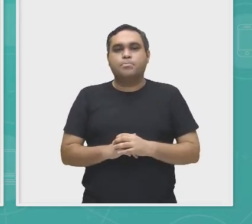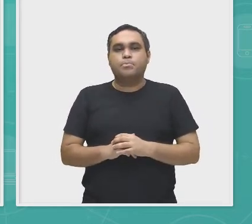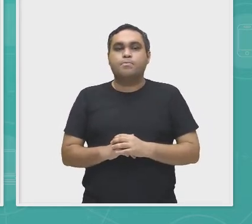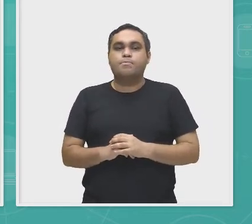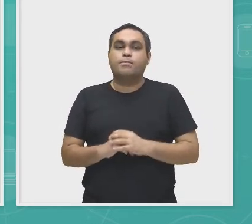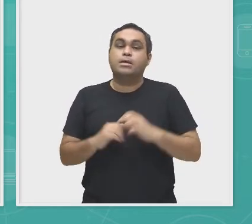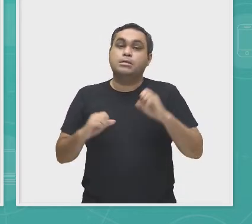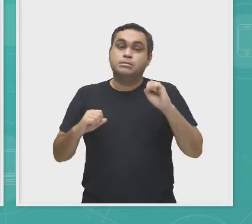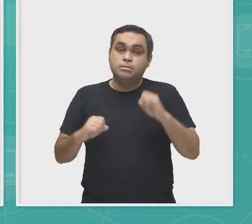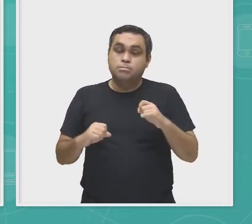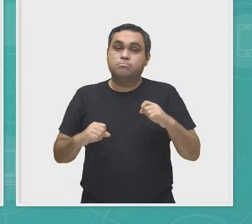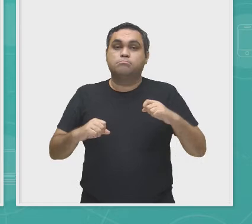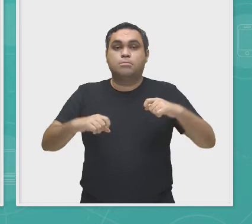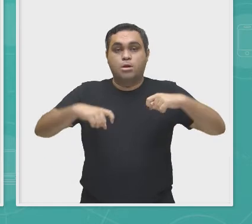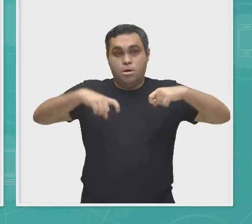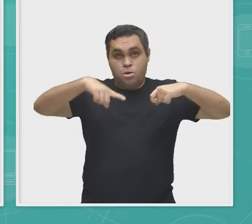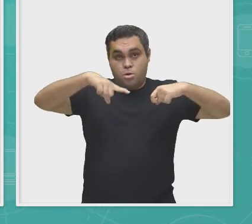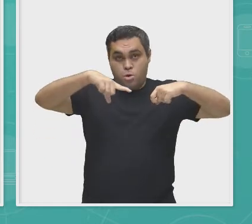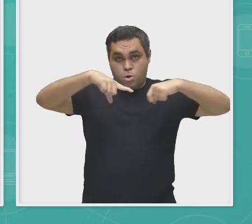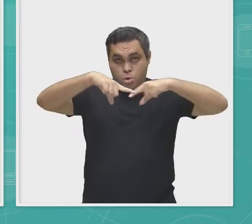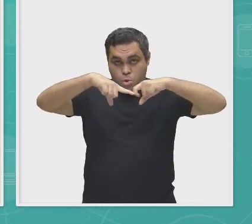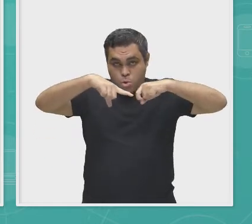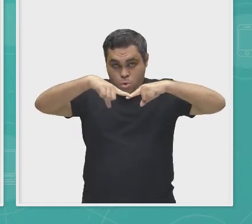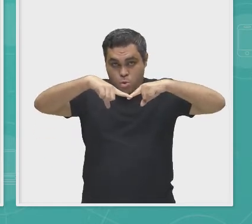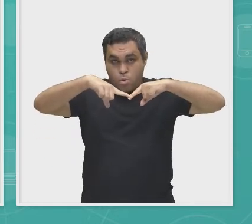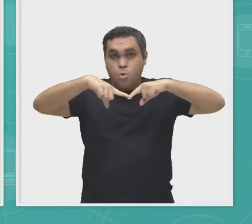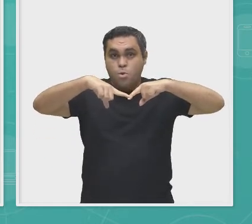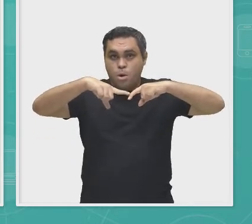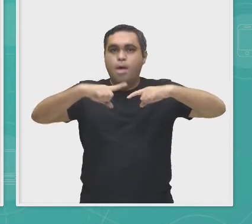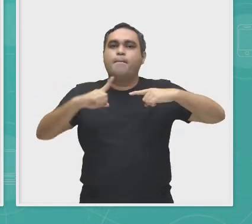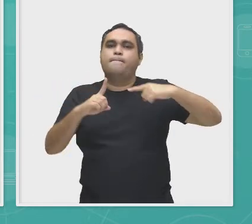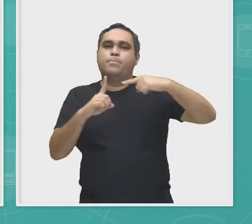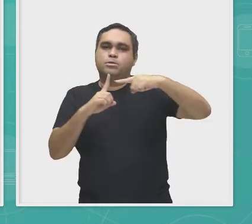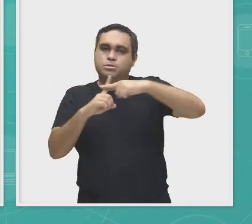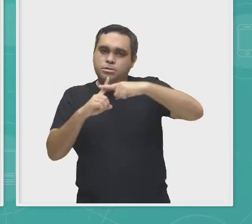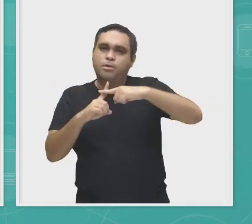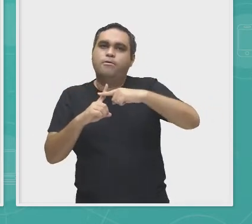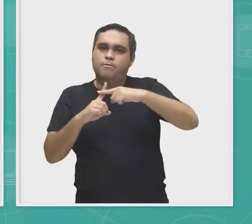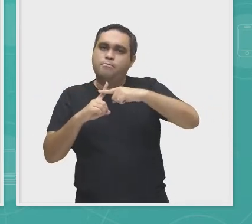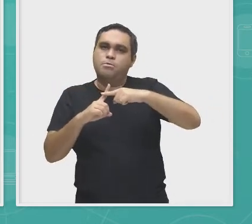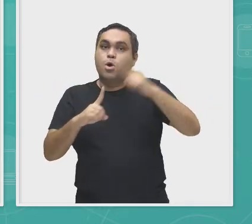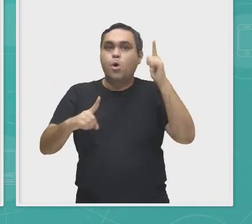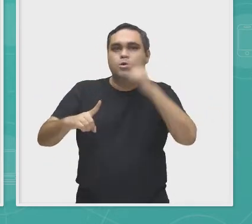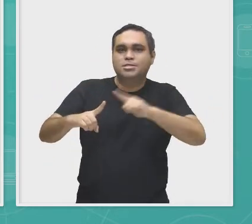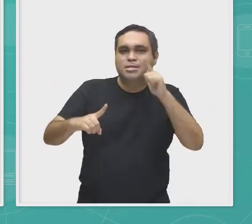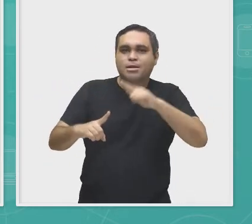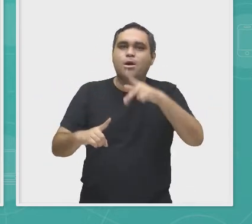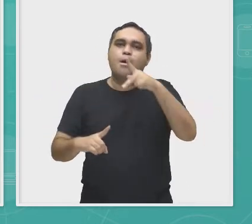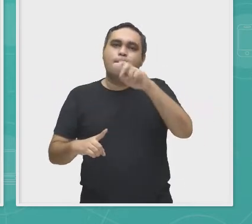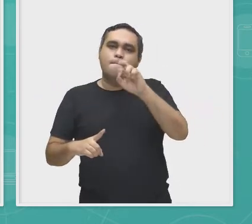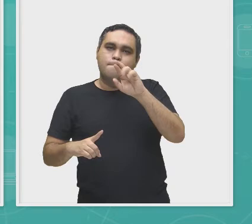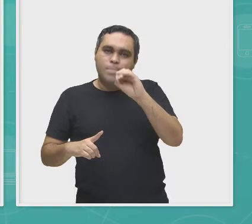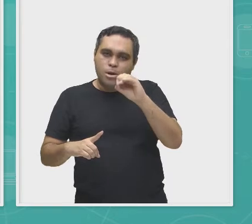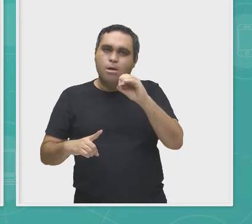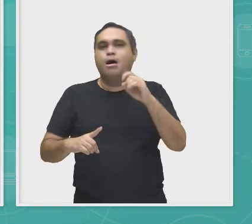gols pró, eu já entendo que esse valor aqui é positivo. E gols contra, que são o que ele sofreu,